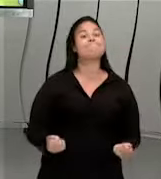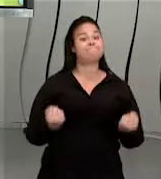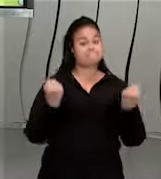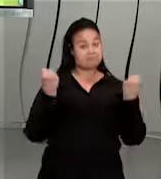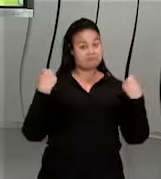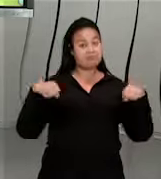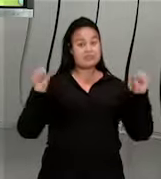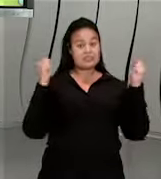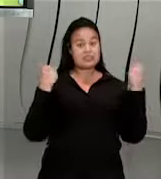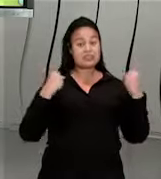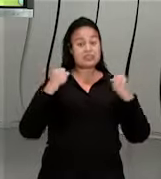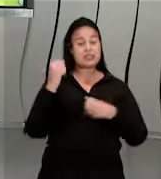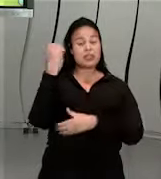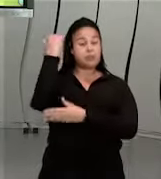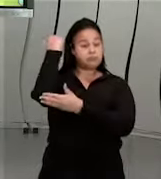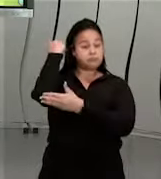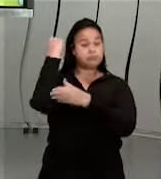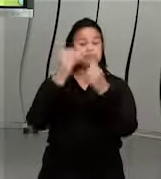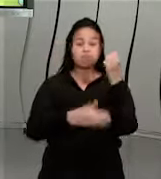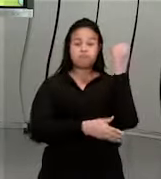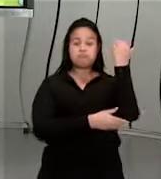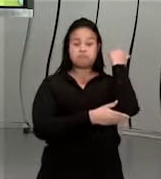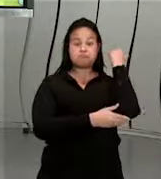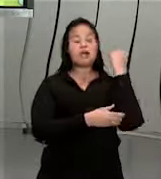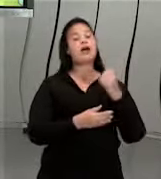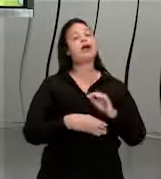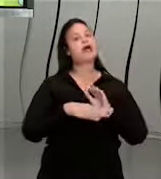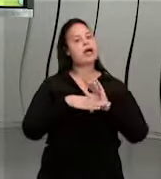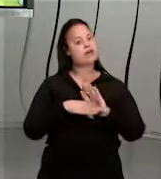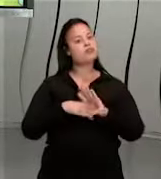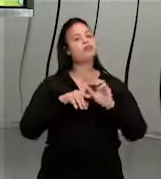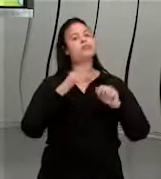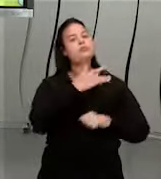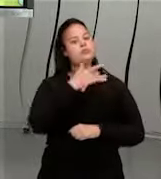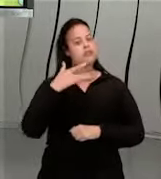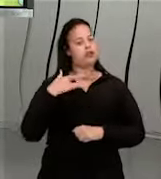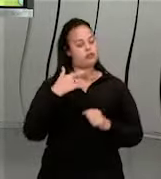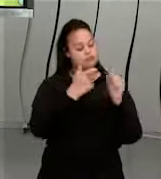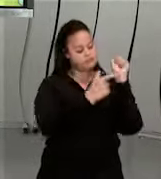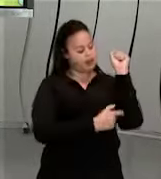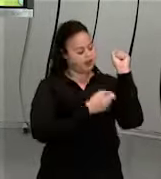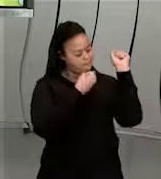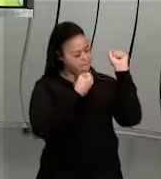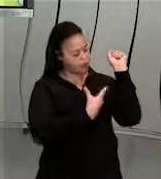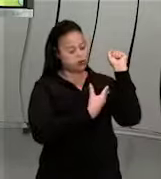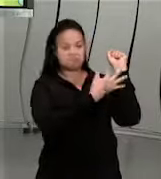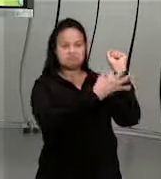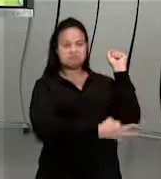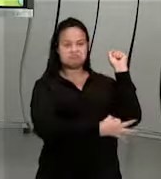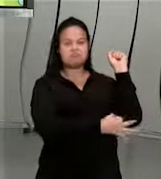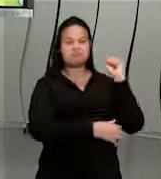exercícios, alongamentos, tudo isso ajuda a gente a manter a saúde da coluna.